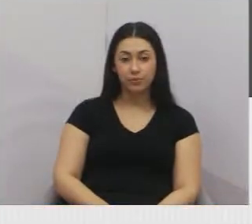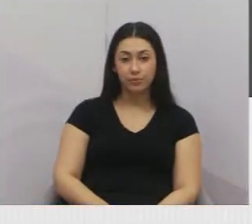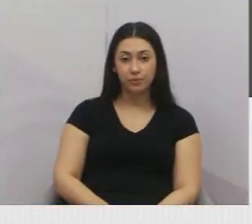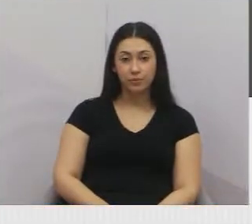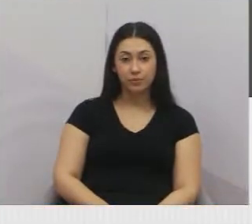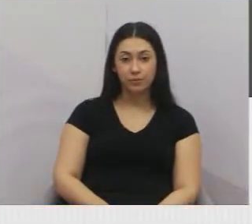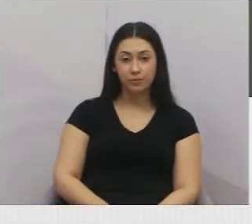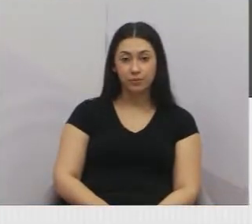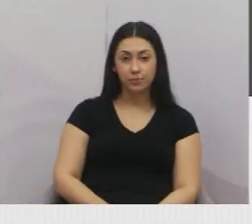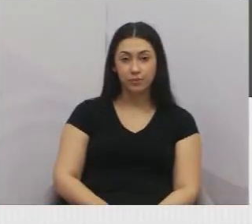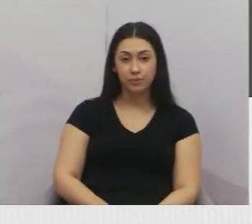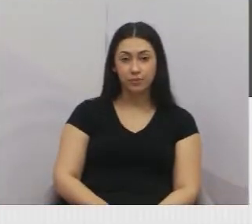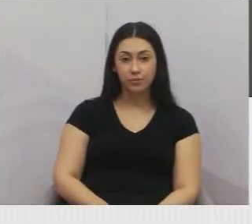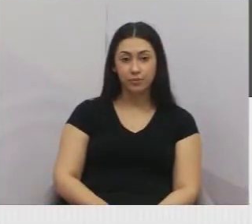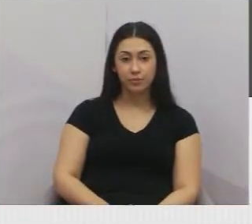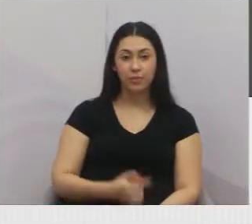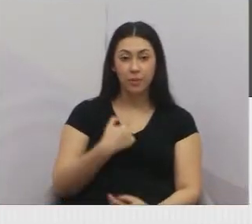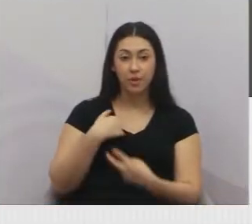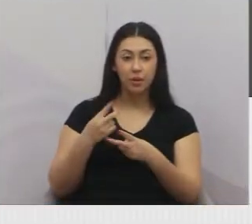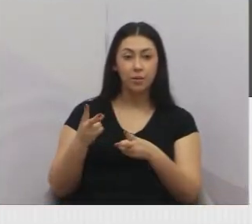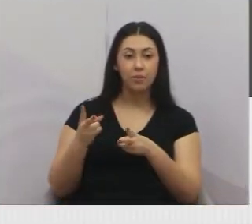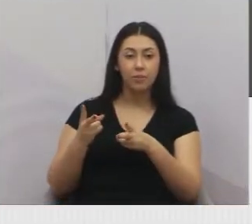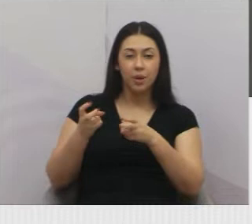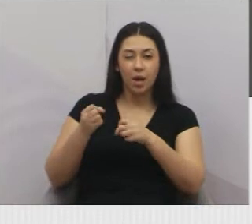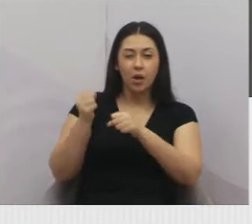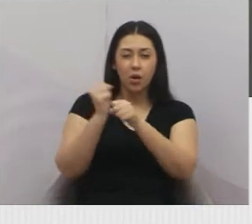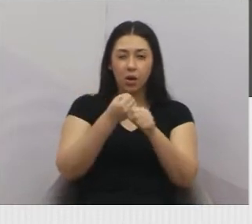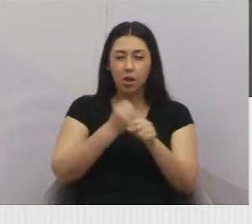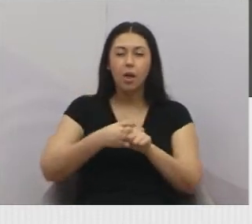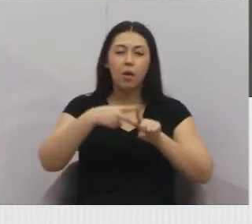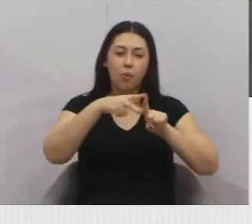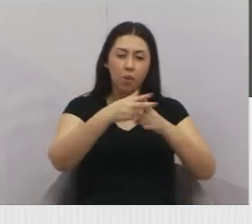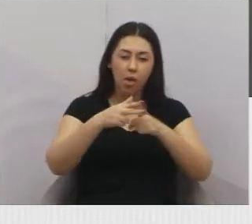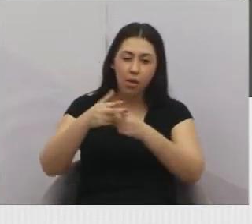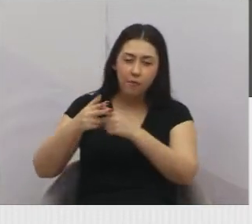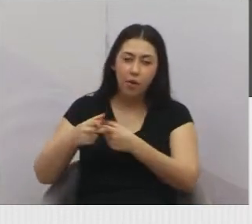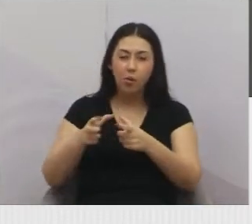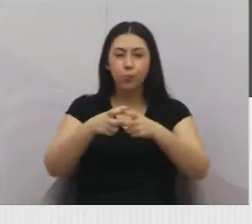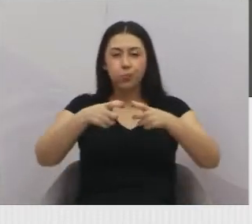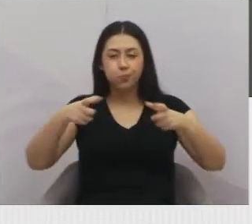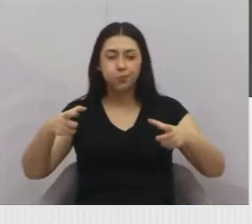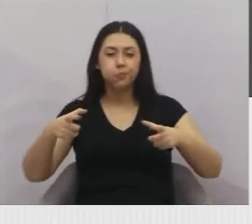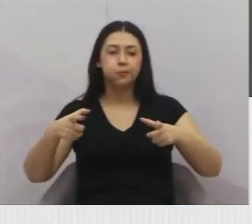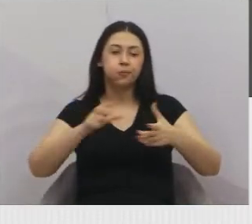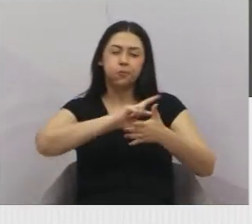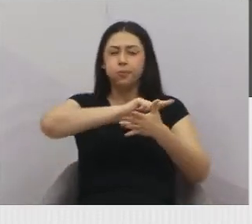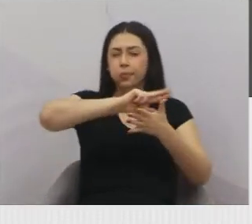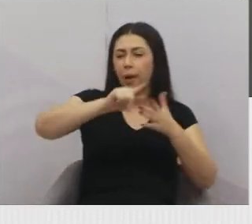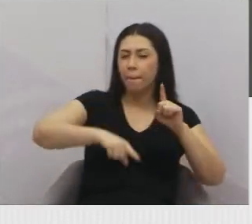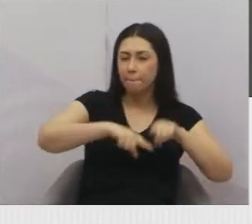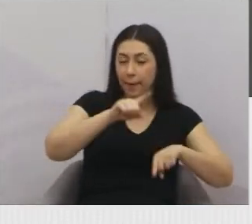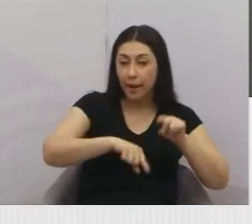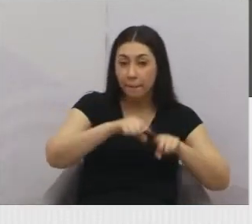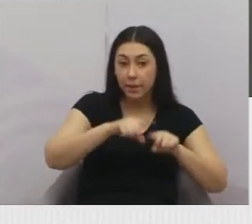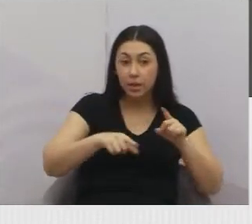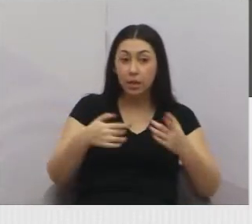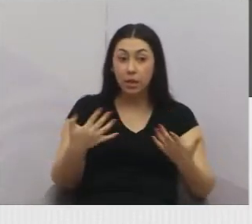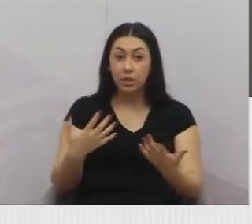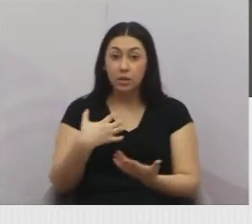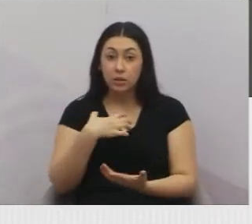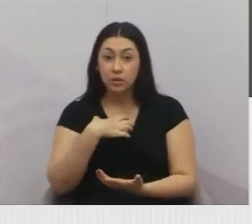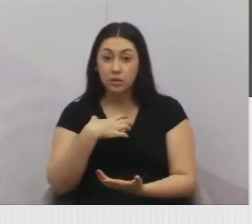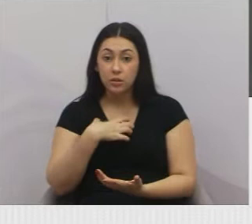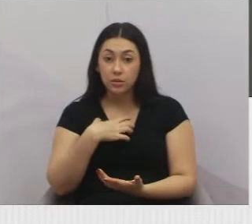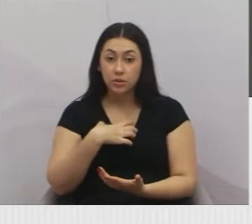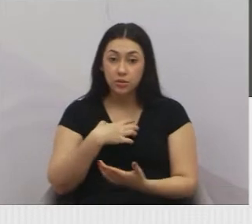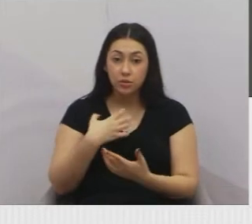Eu vi muito as palavras aqui: construção, reforma, ampliação, concreto, asfalto. E eu senti um